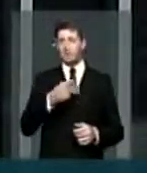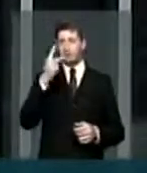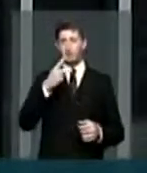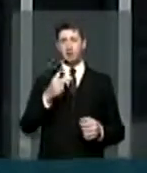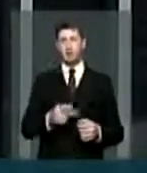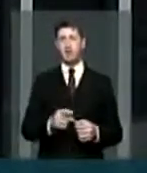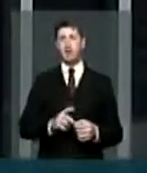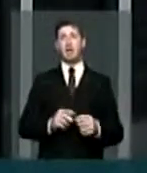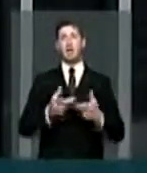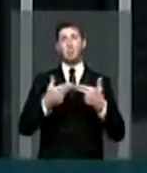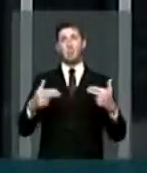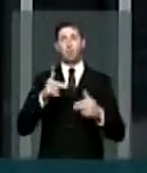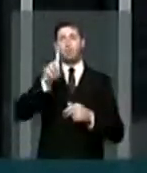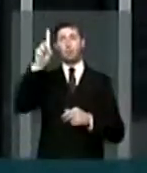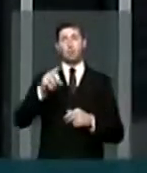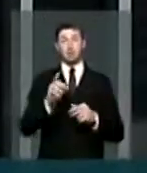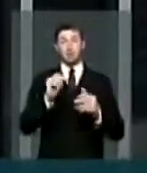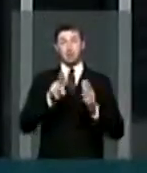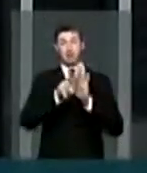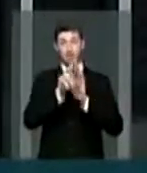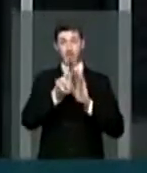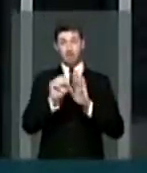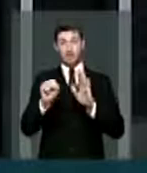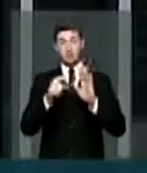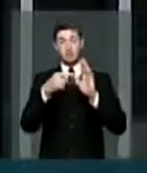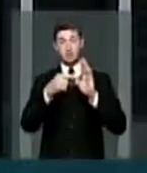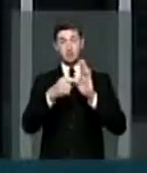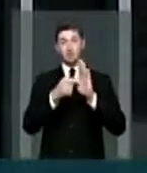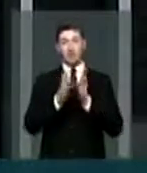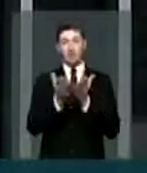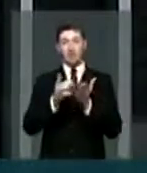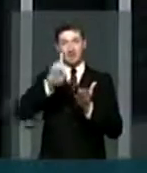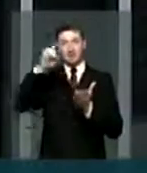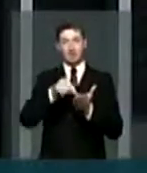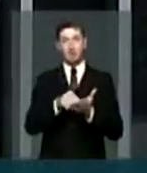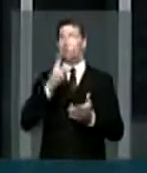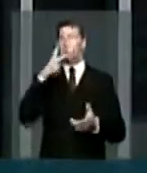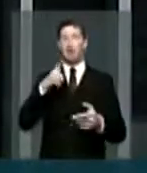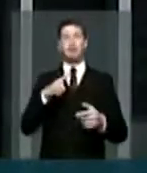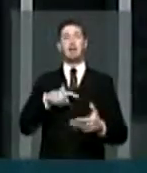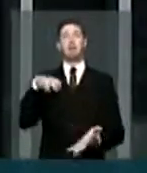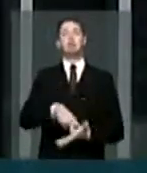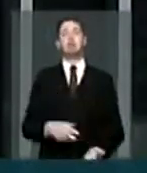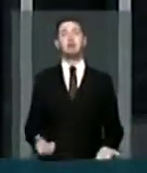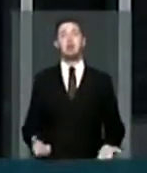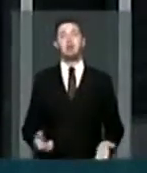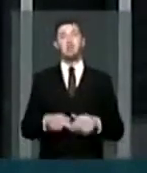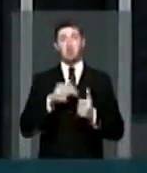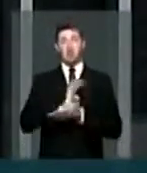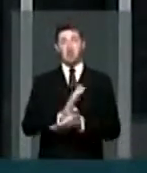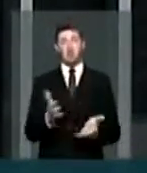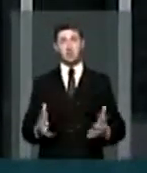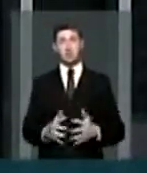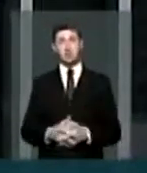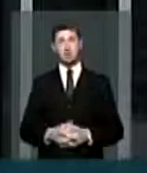se um pastor ler os versículos bíblicos que ele expõe contra o homossexualismo, certamente será enquadrado nos crimes resultantes de preconceito e